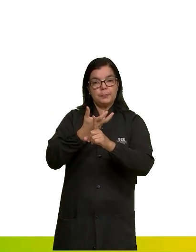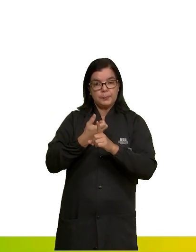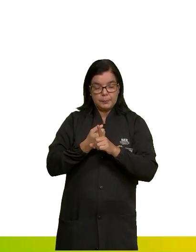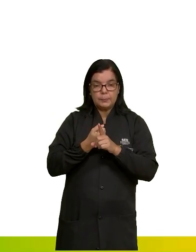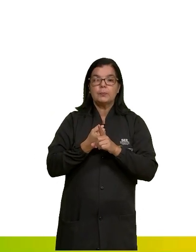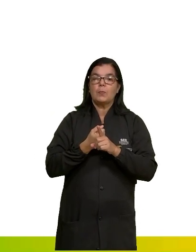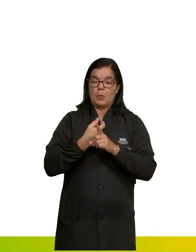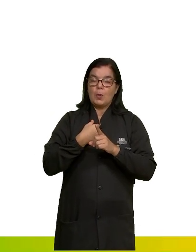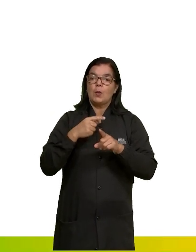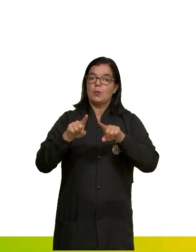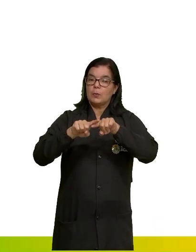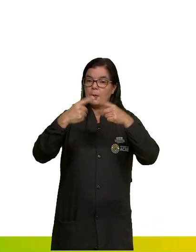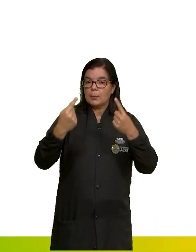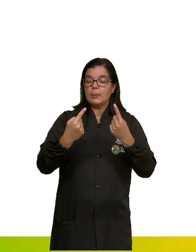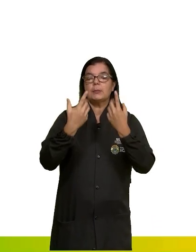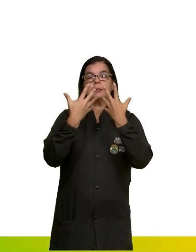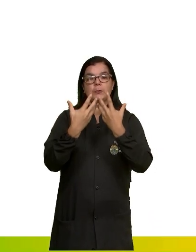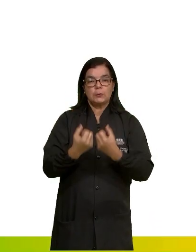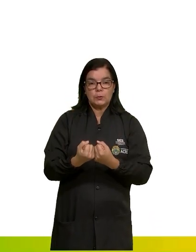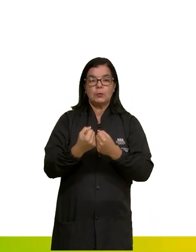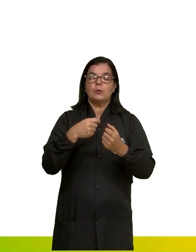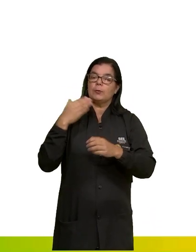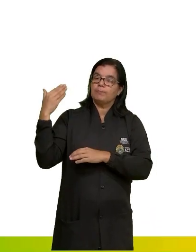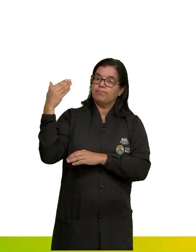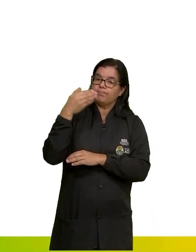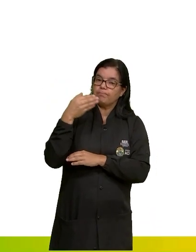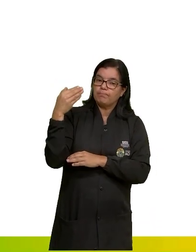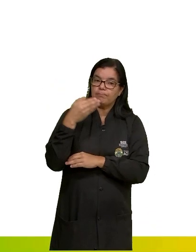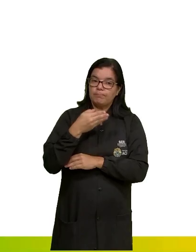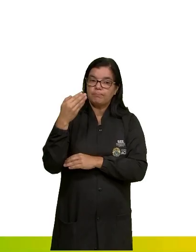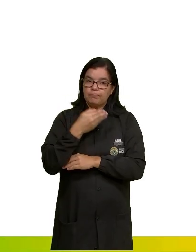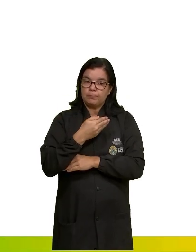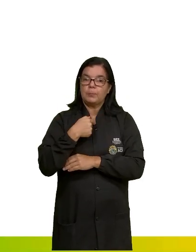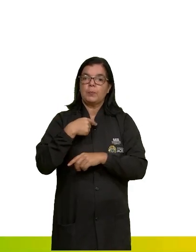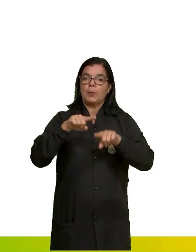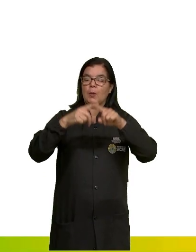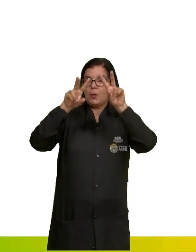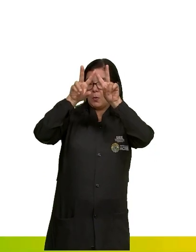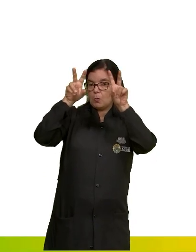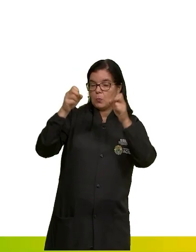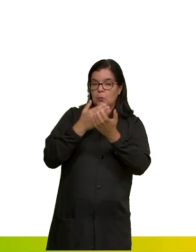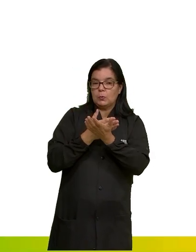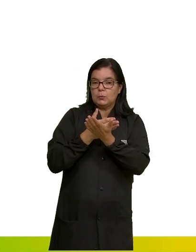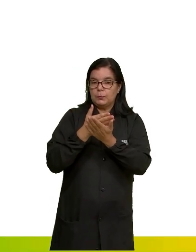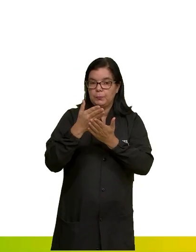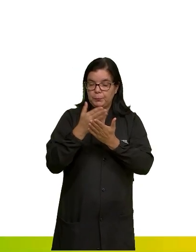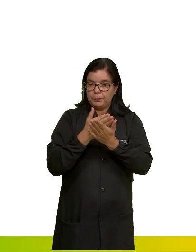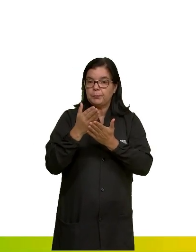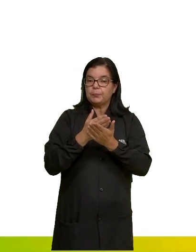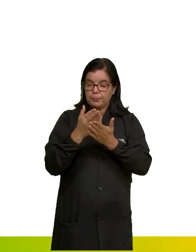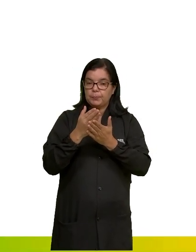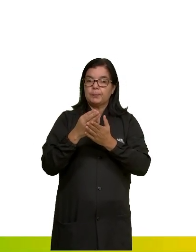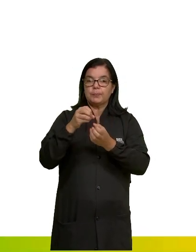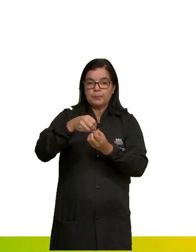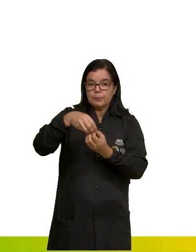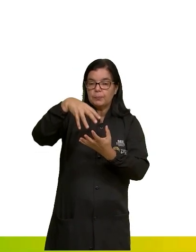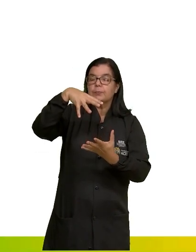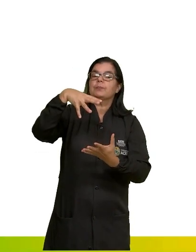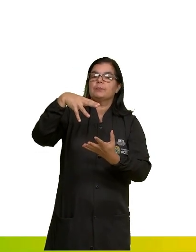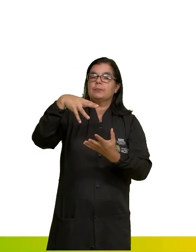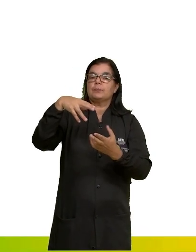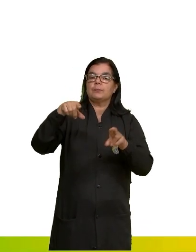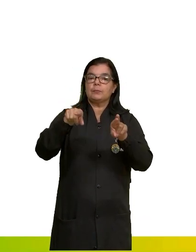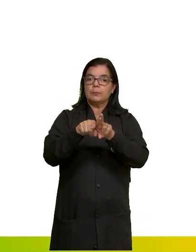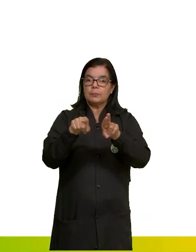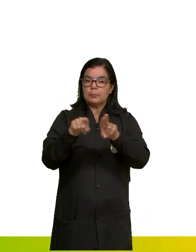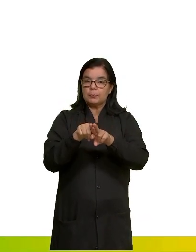à redenção do ser humano. Frequentemente abordando temas como a iniciação,